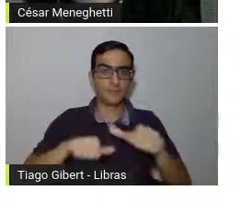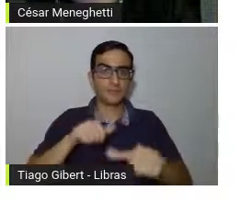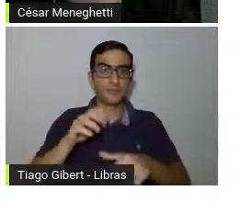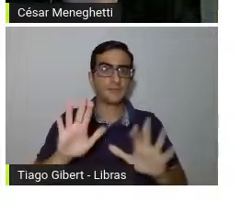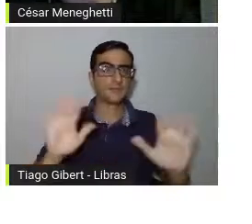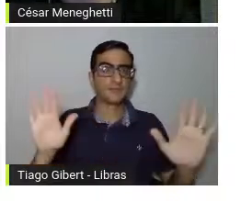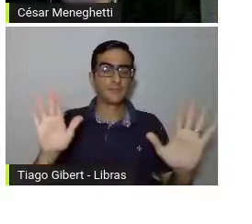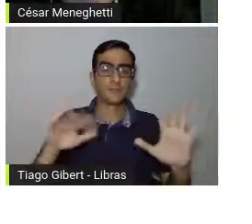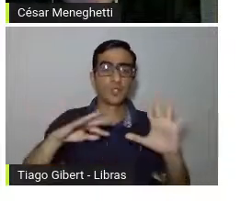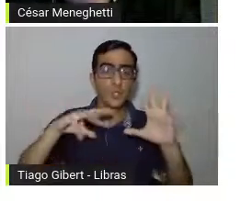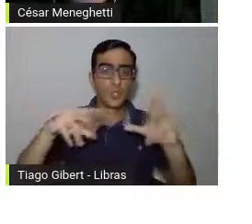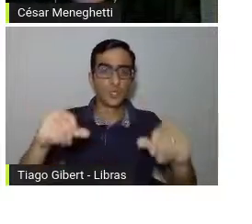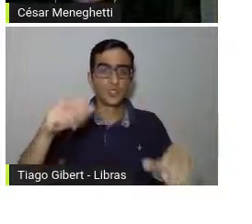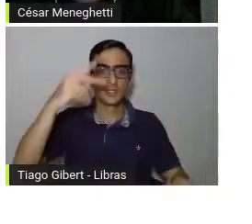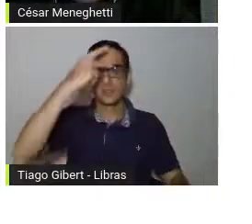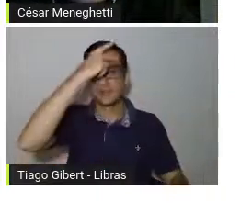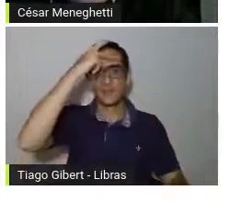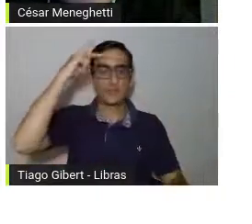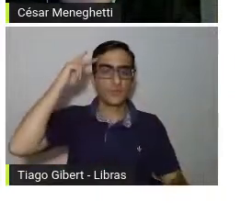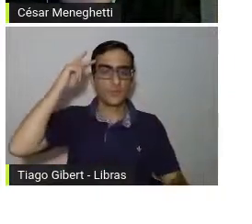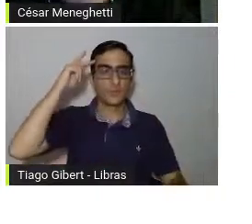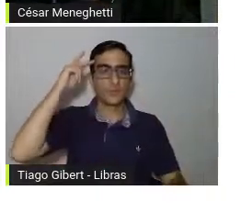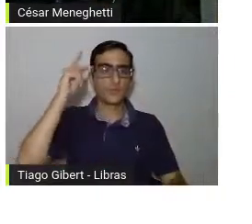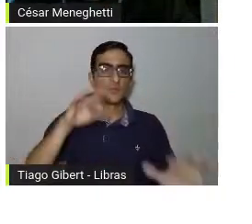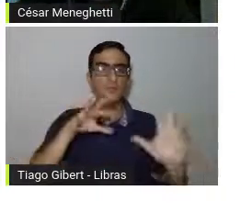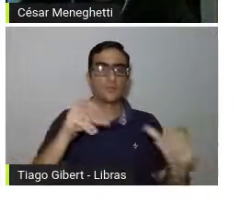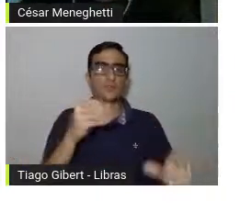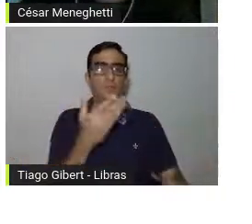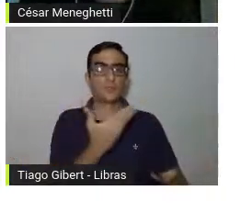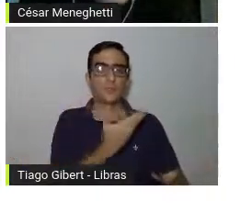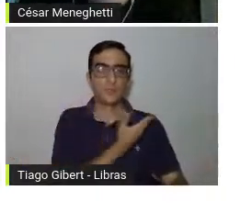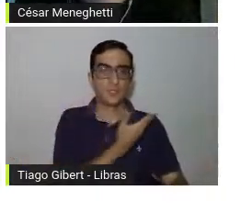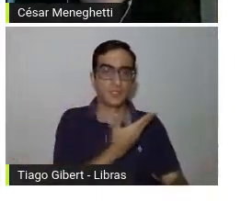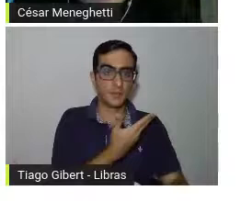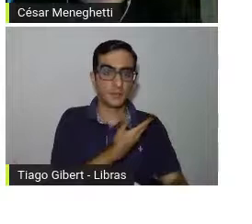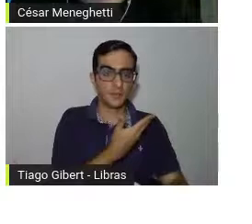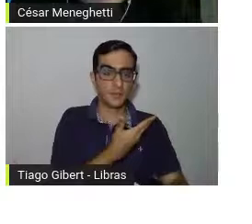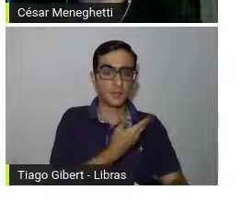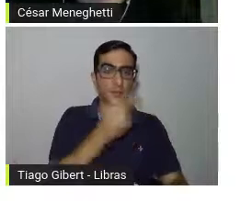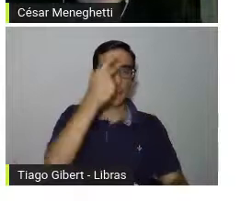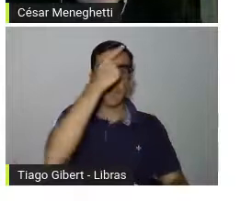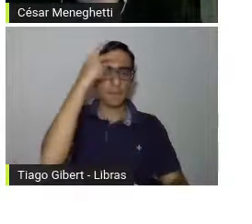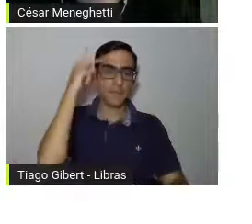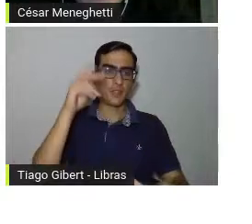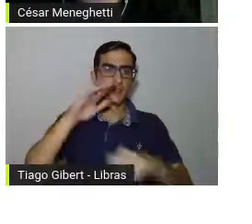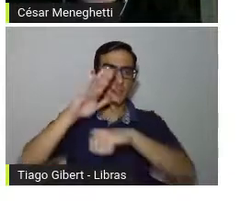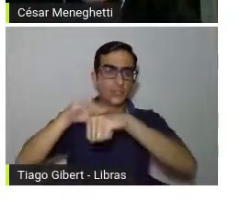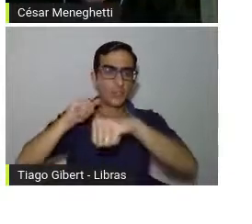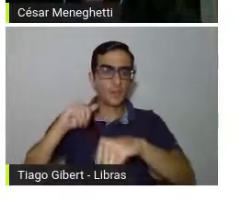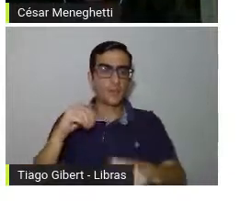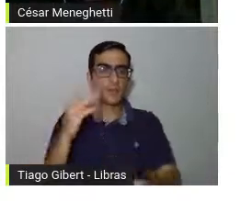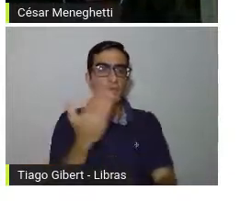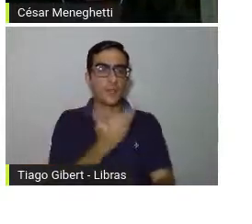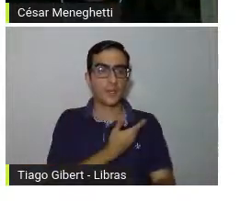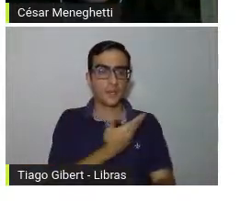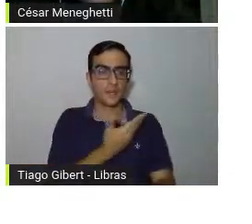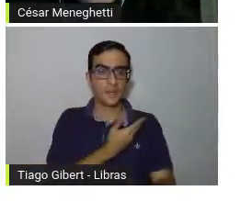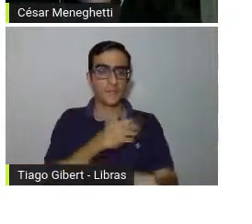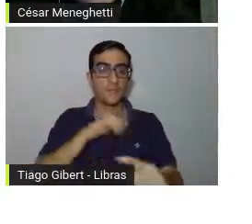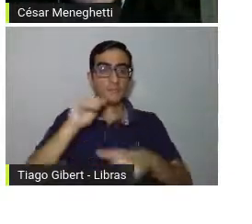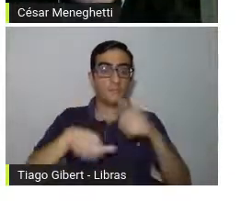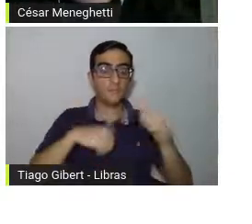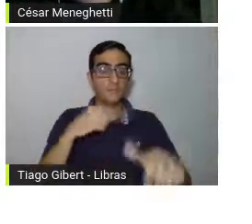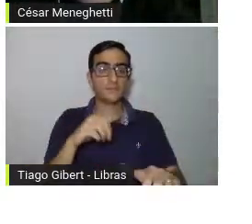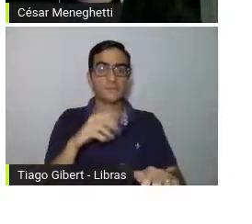muito. E todas as pessoas, todos os amigos e pessoas que eu trouxe para trabalhar nesse projeto se